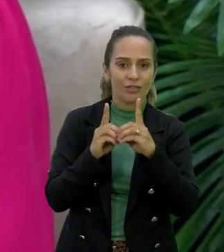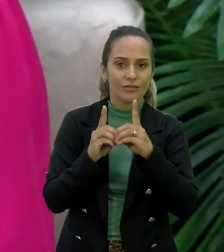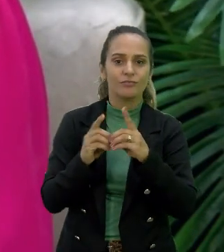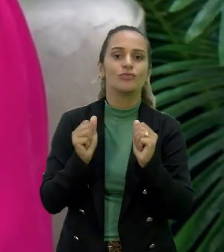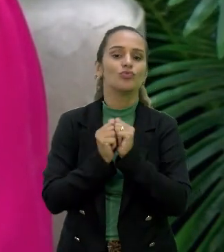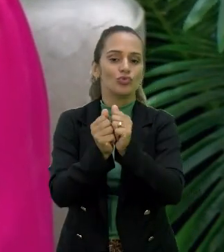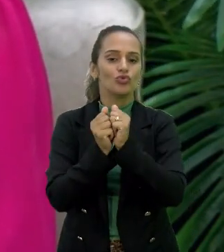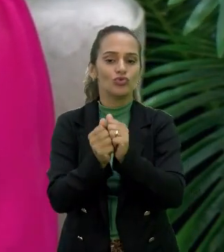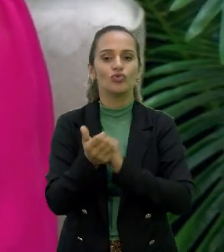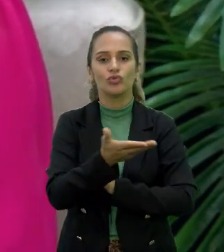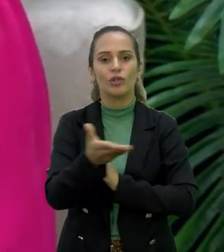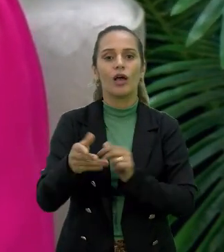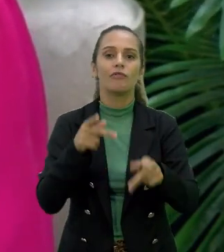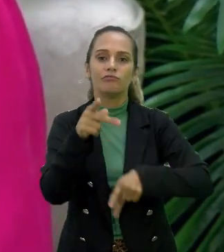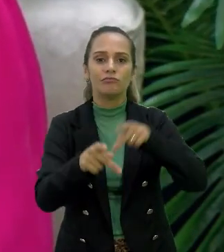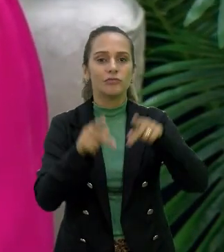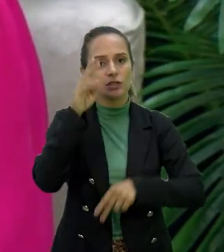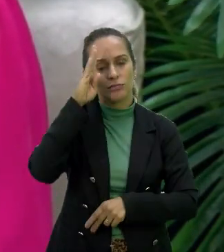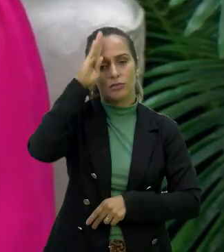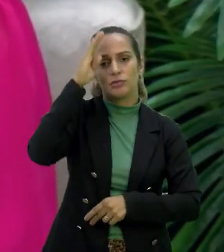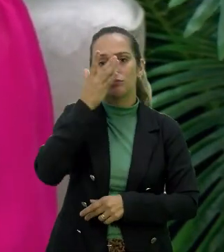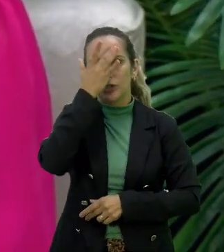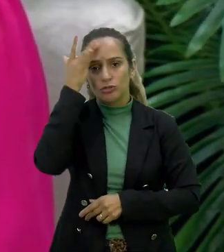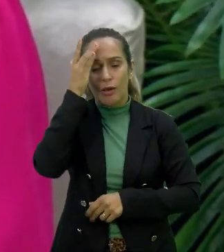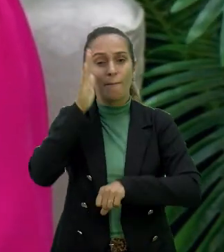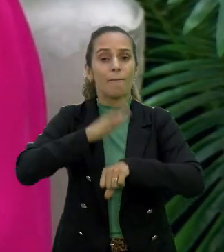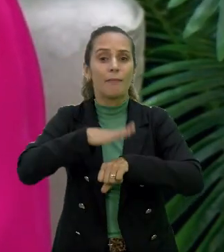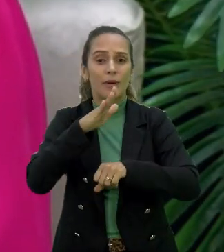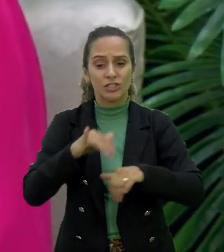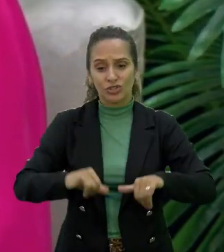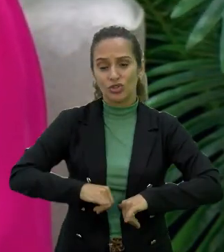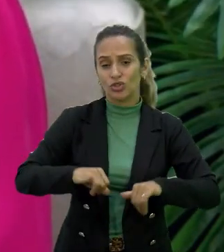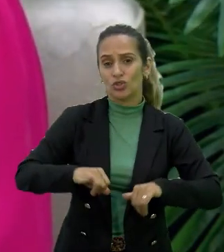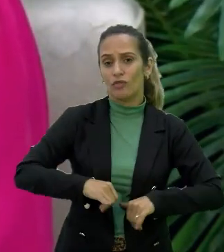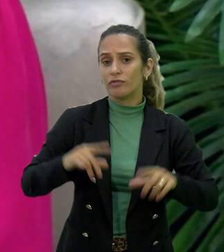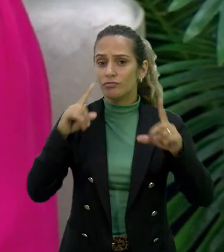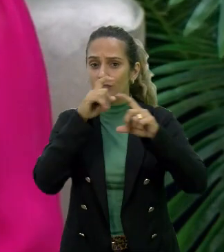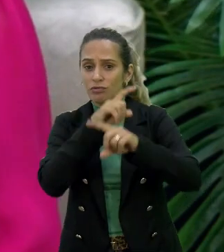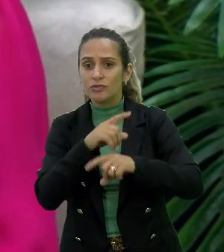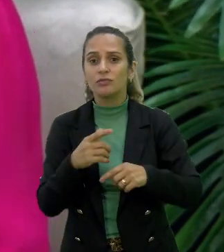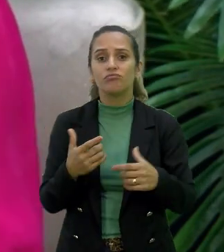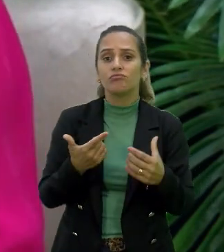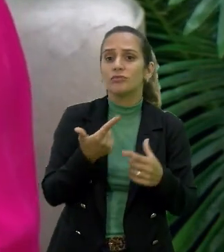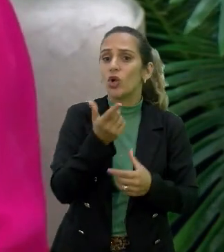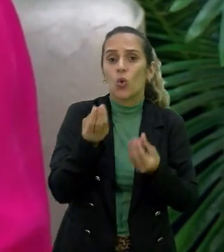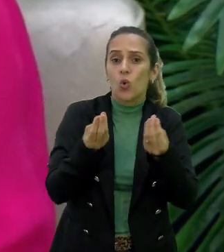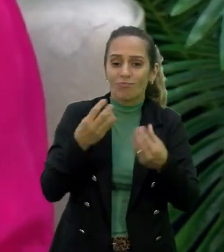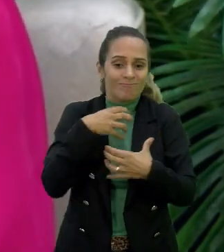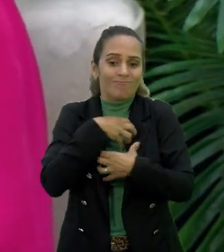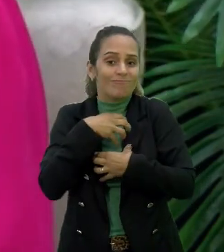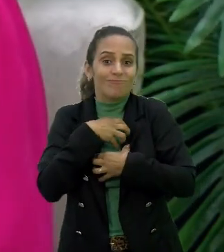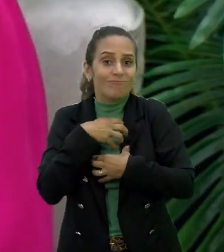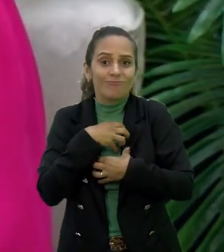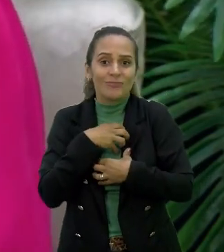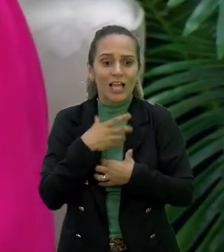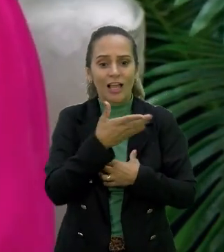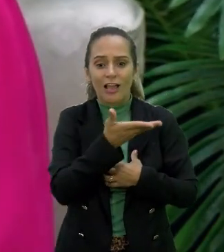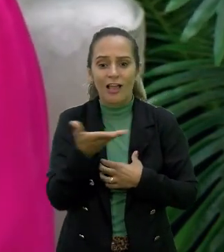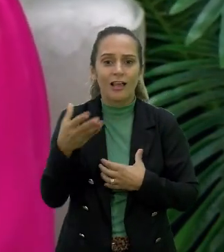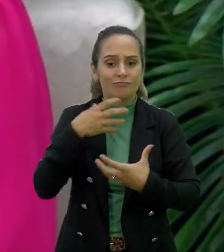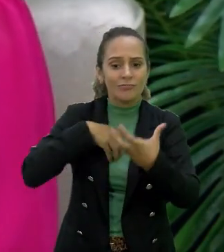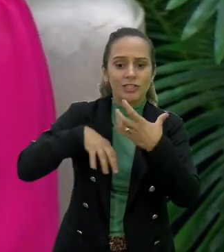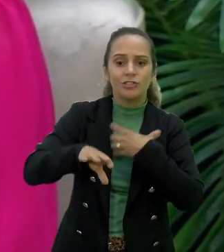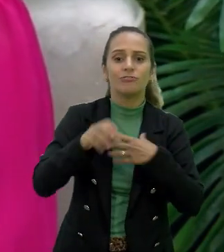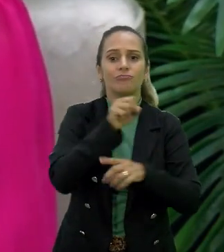principalmente na população que é mais esquecida que é mais vulnerável e então a gente não tem como não se sensibilizar com